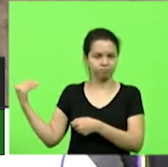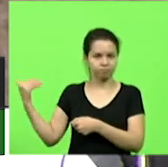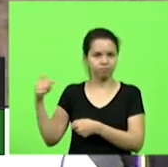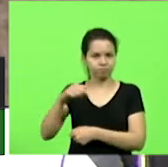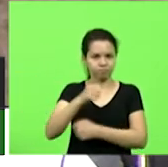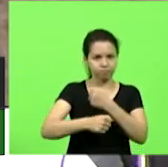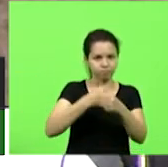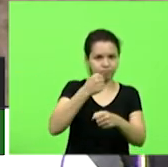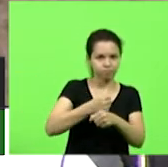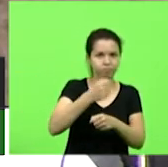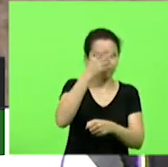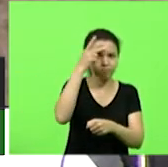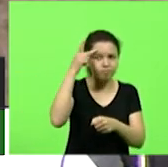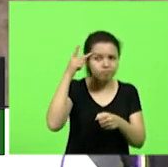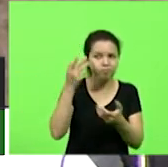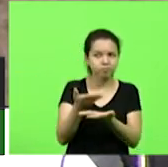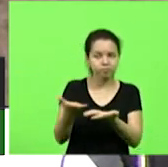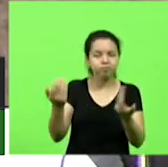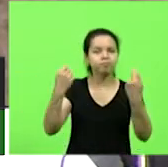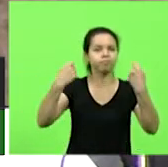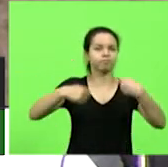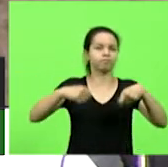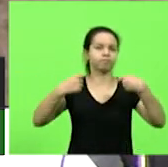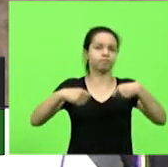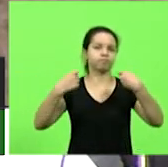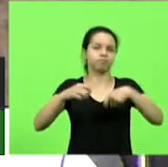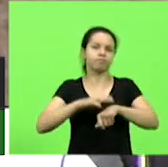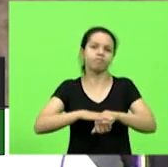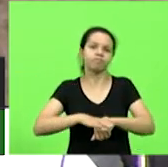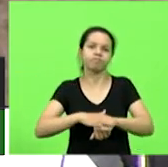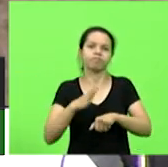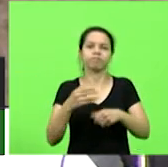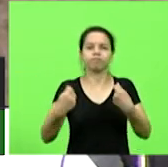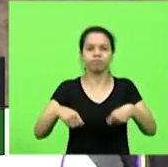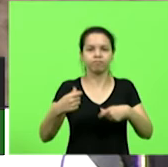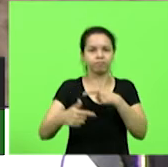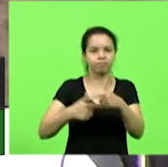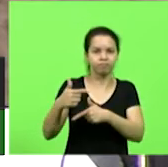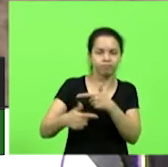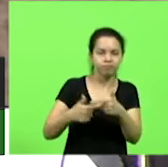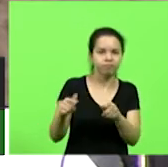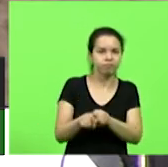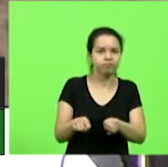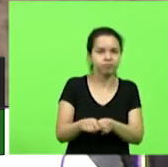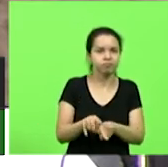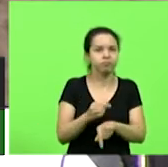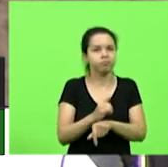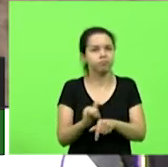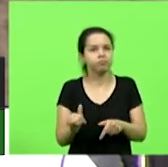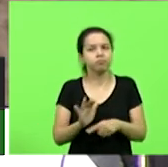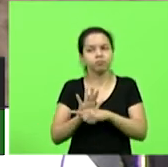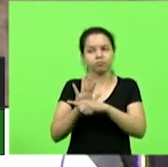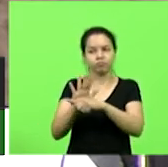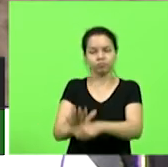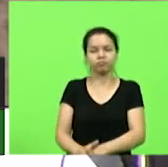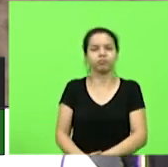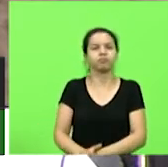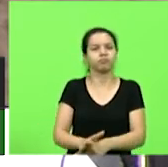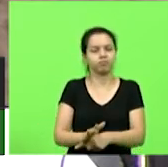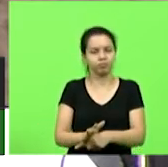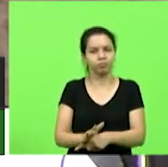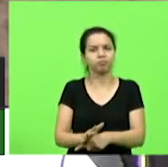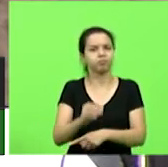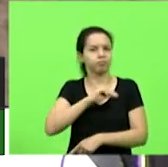onde as pessoas mais precisam de oportunidades e de meios para se restabelecer. E fez aqui a